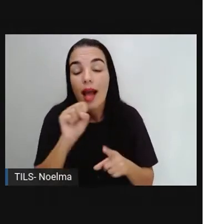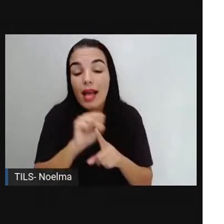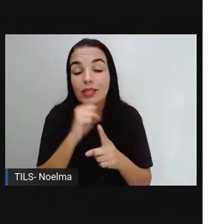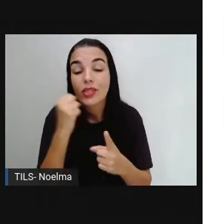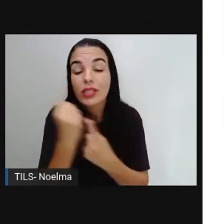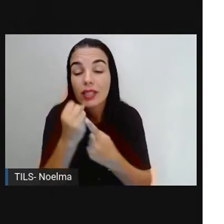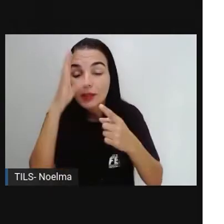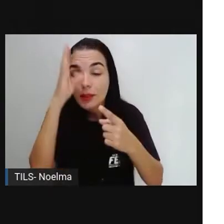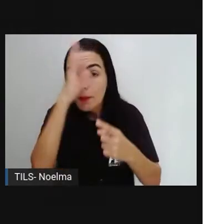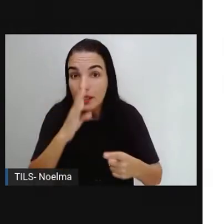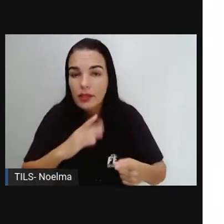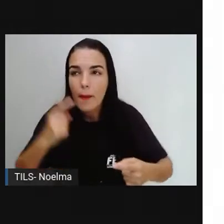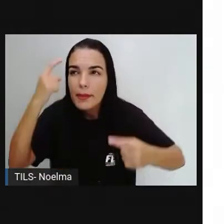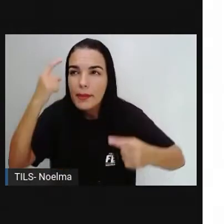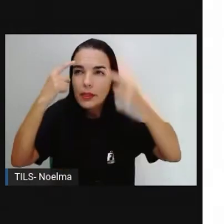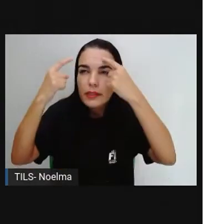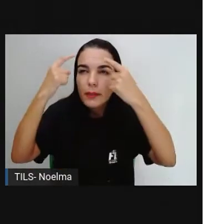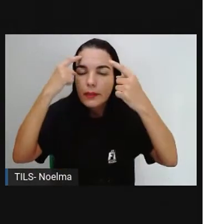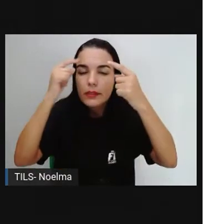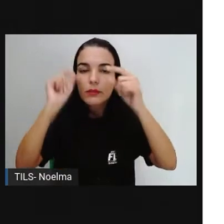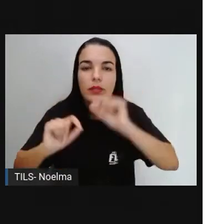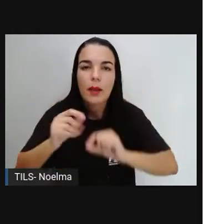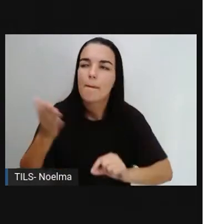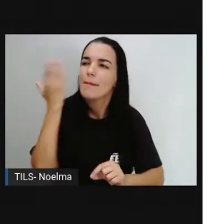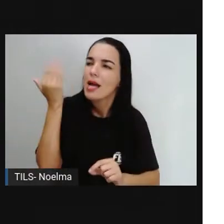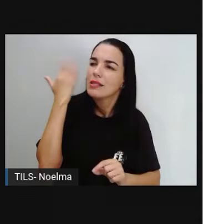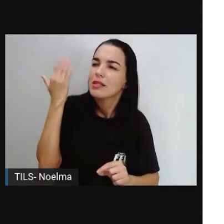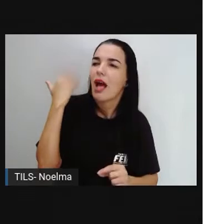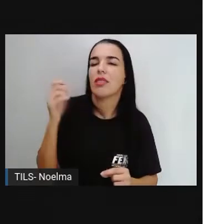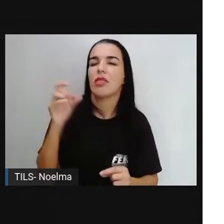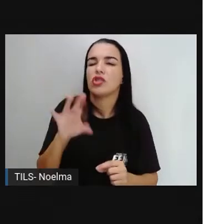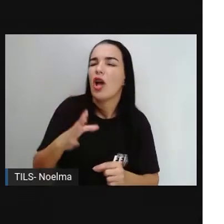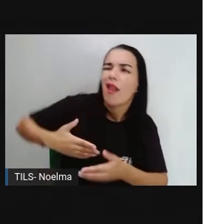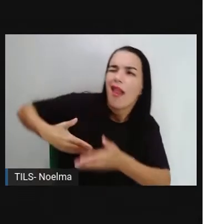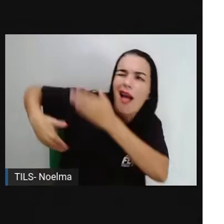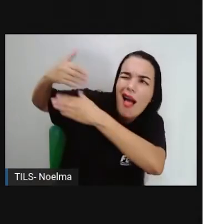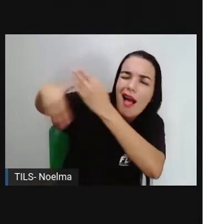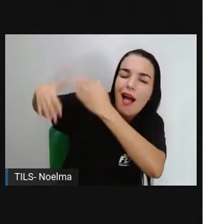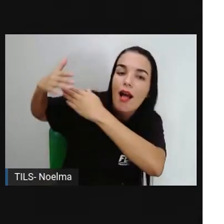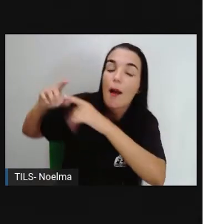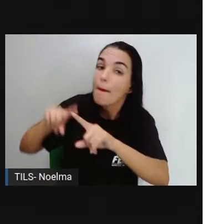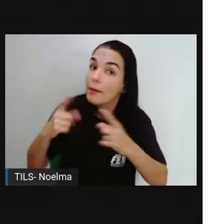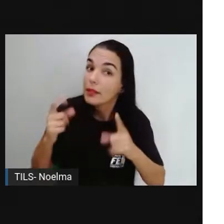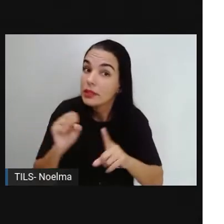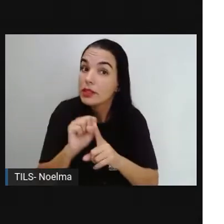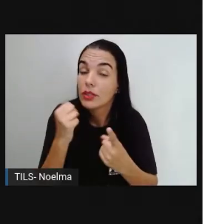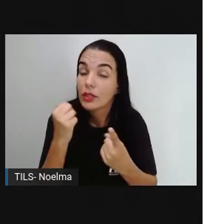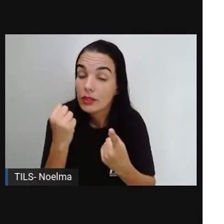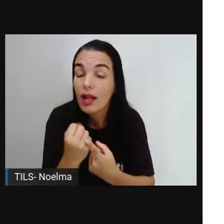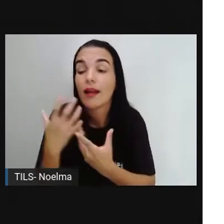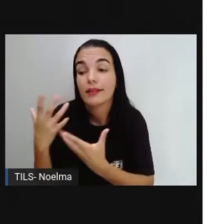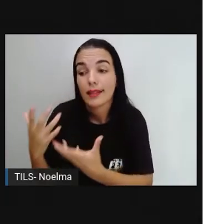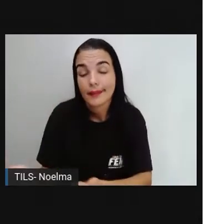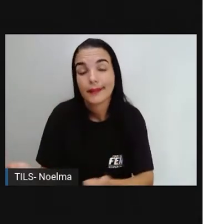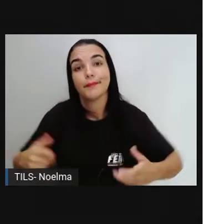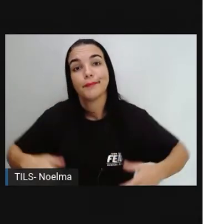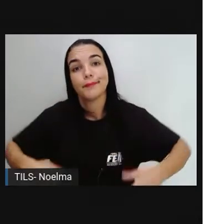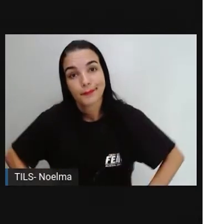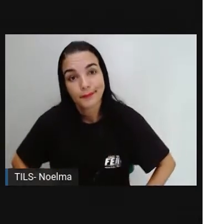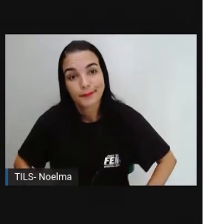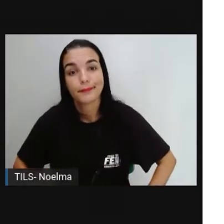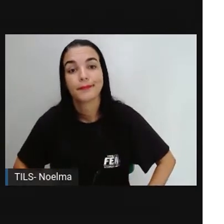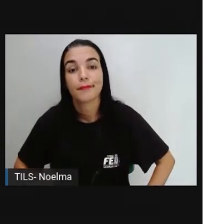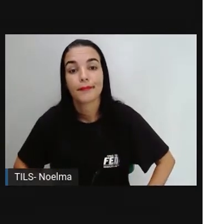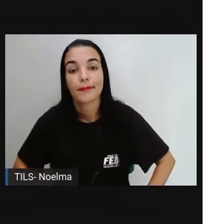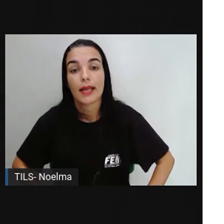índio como um ser do passado, como um ser do princípio, da história, e a sociedade brasileira como um todo aceitou meio que